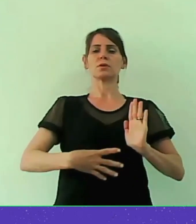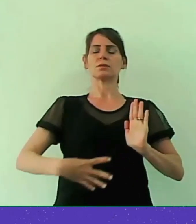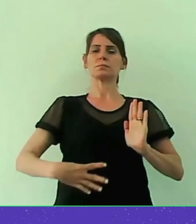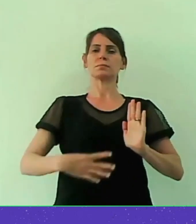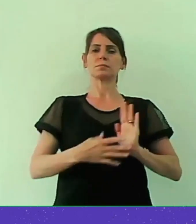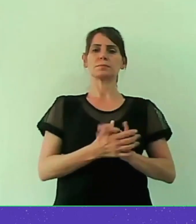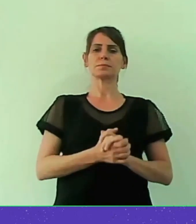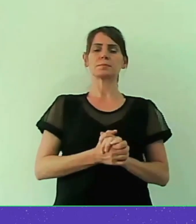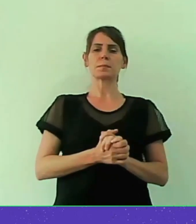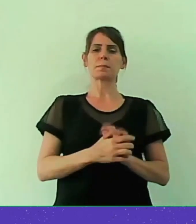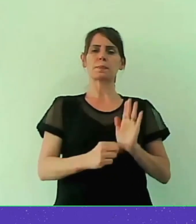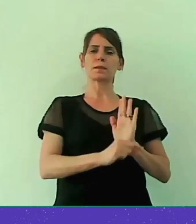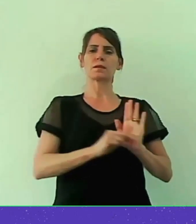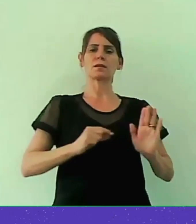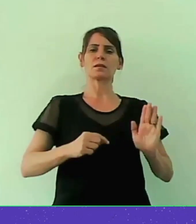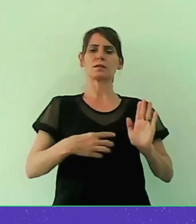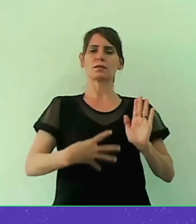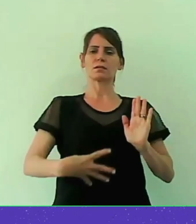versículo 4.